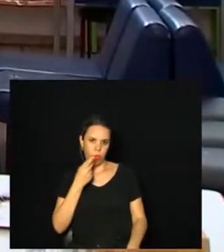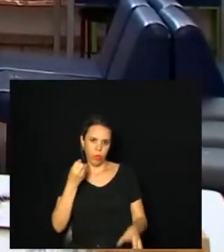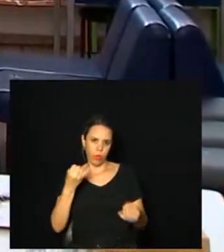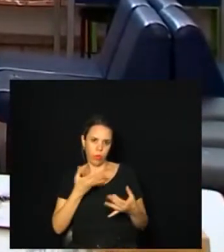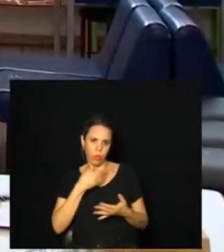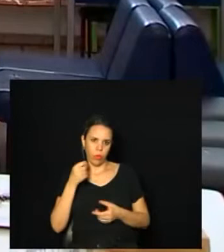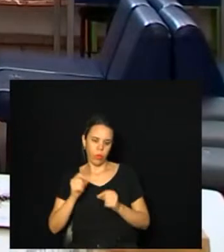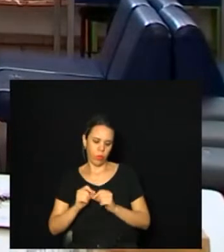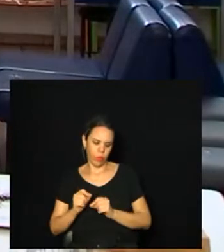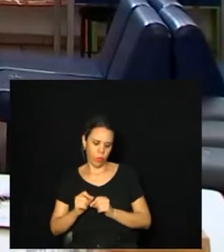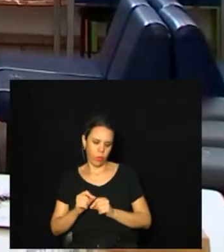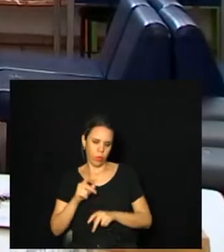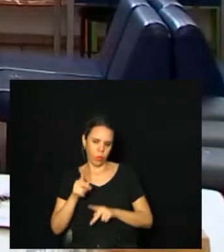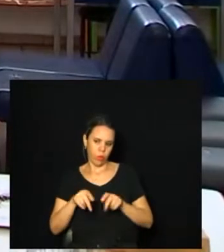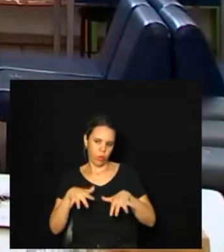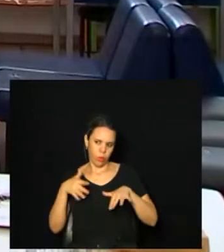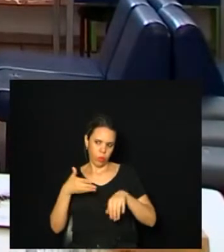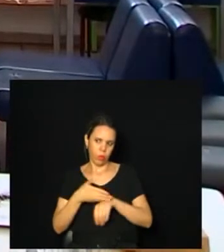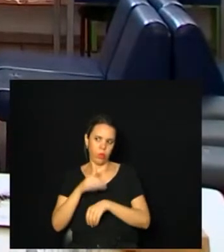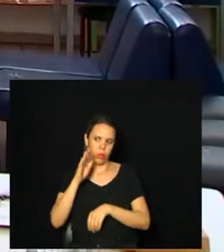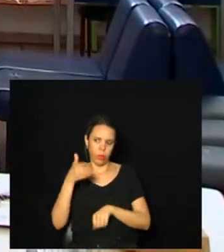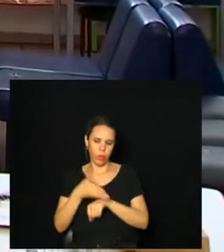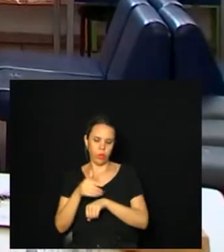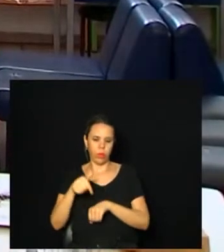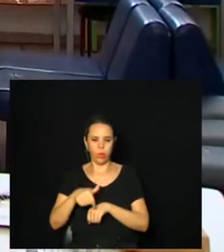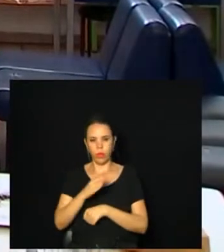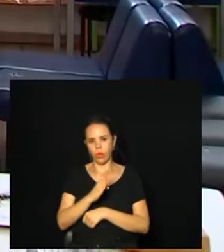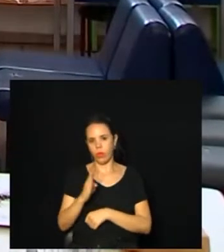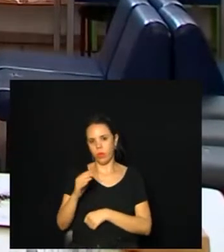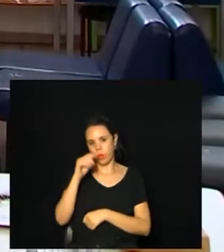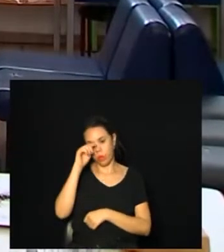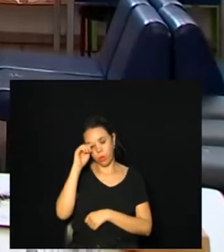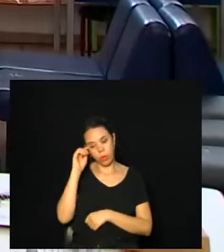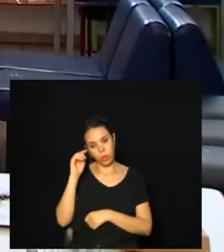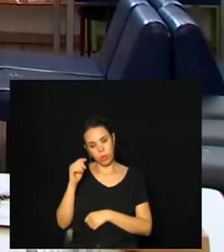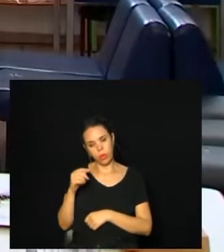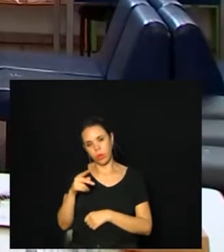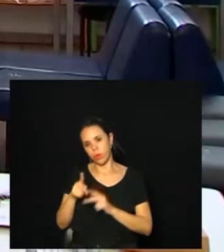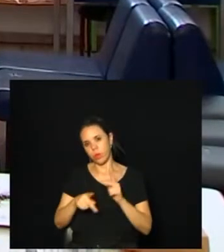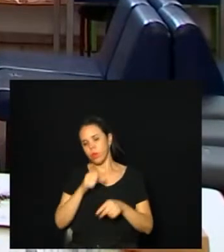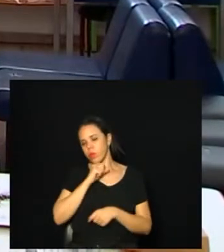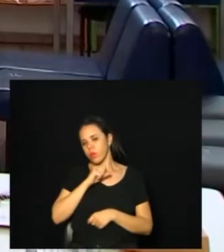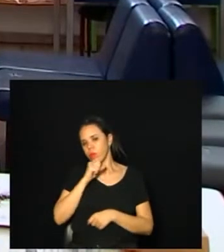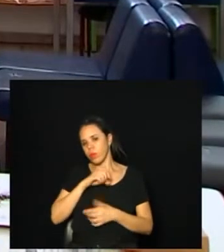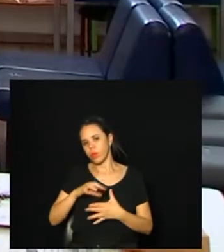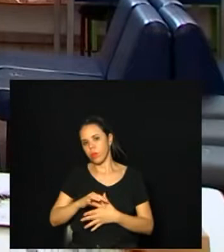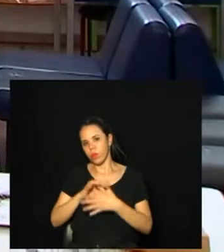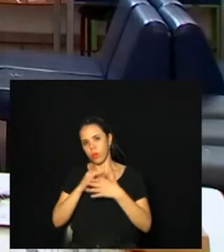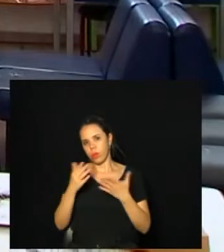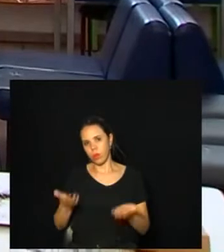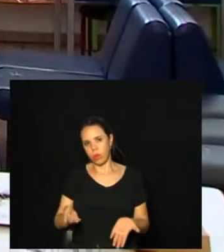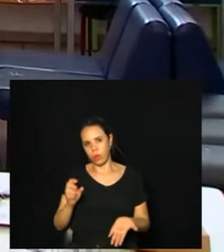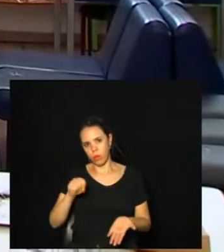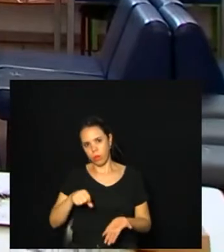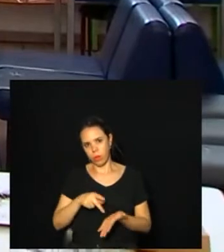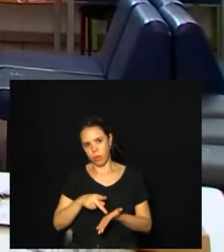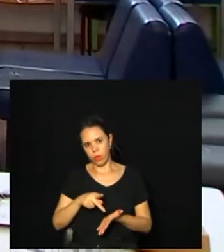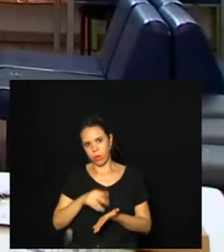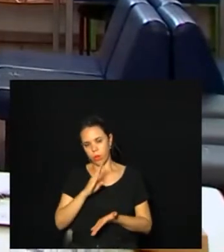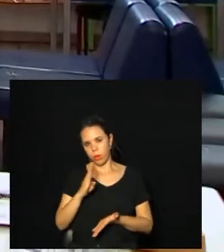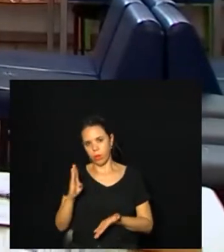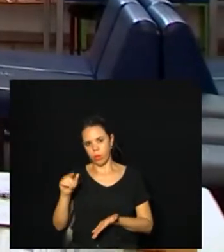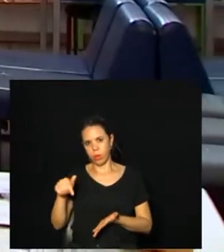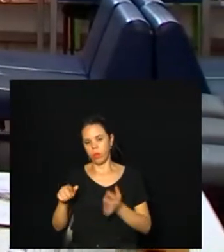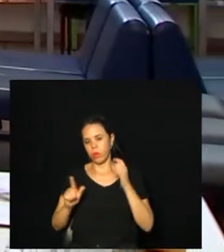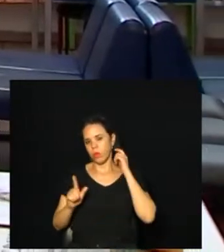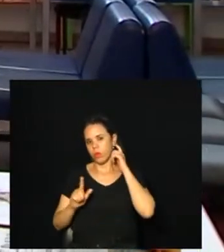gente, que entre os públicos que mais frequenta a biblioteca, público idoso acaba liderando, é isso mesmo? Sim, aqui na Biblioteca do Bonfim,